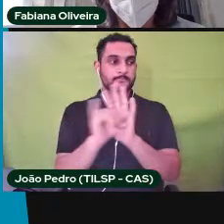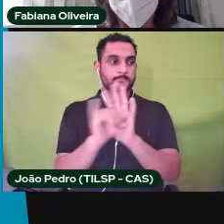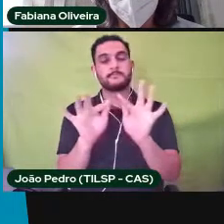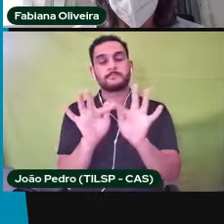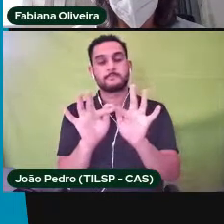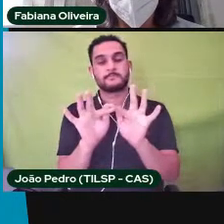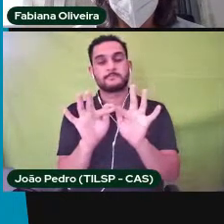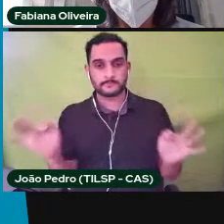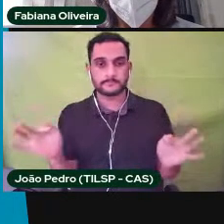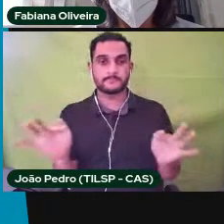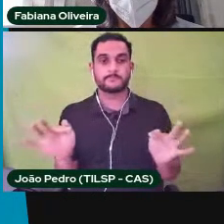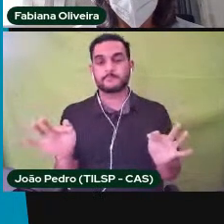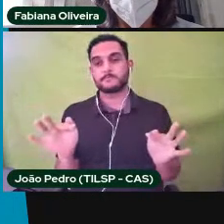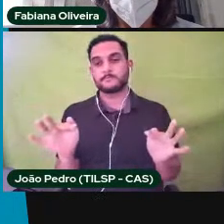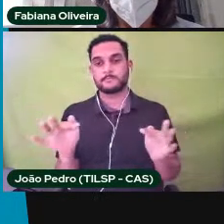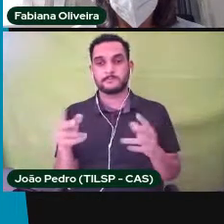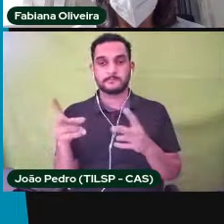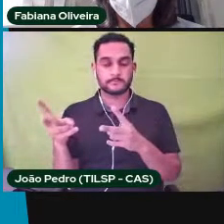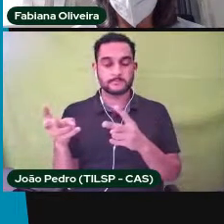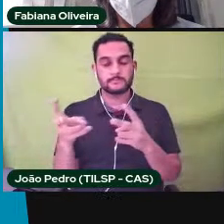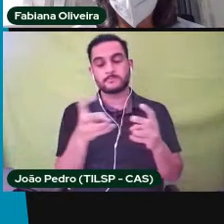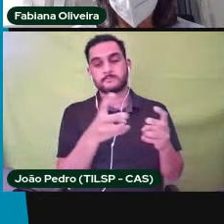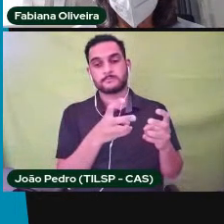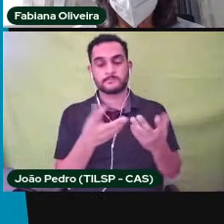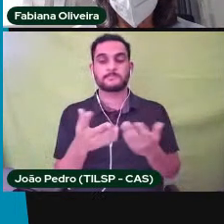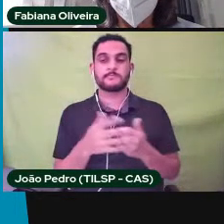de interpretar e analisar.